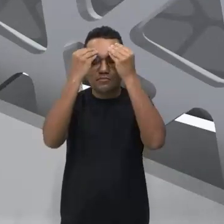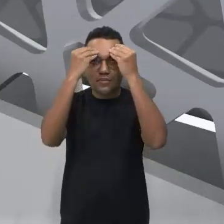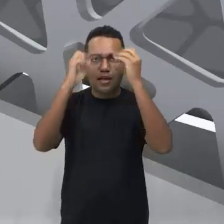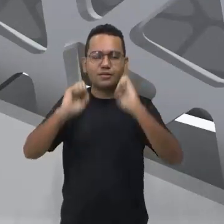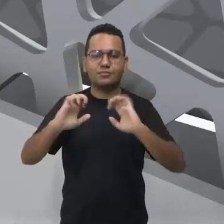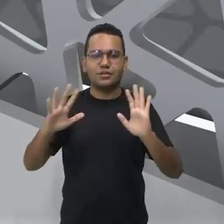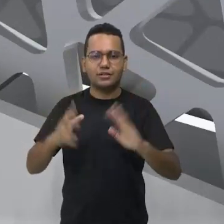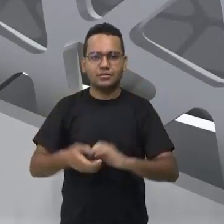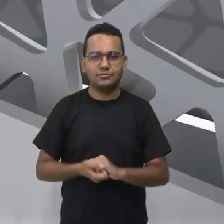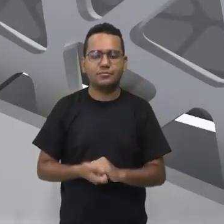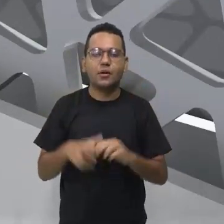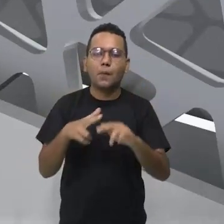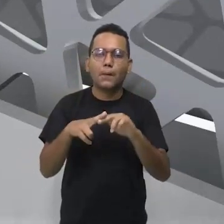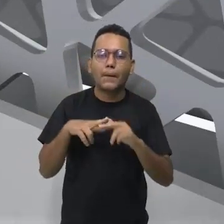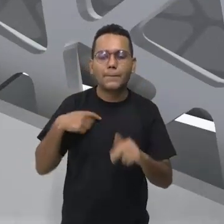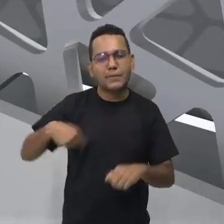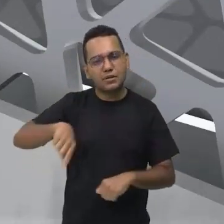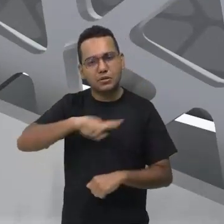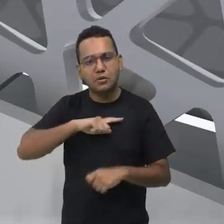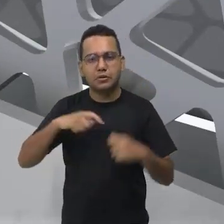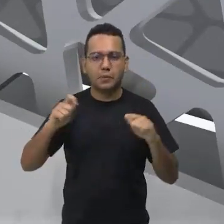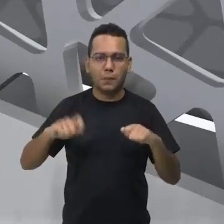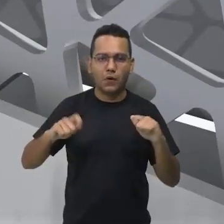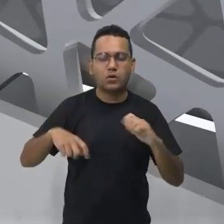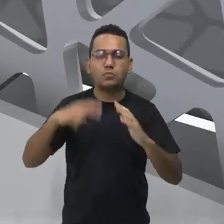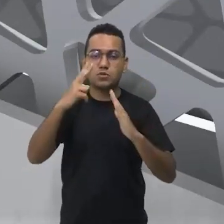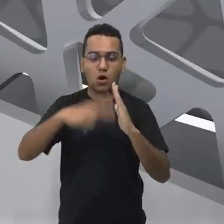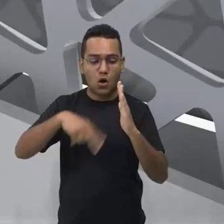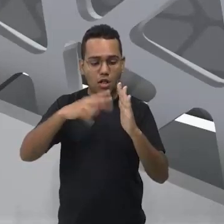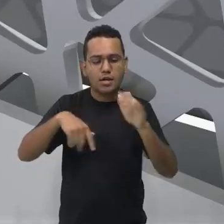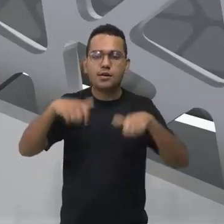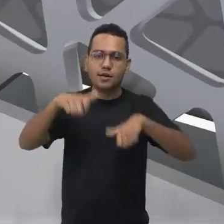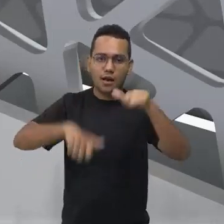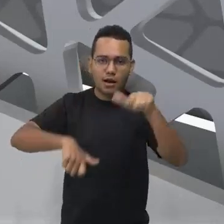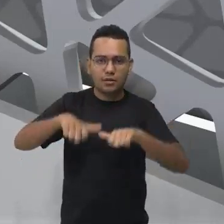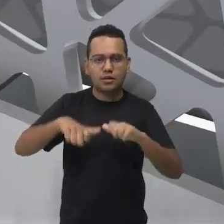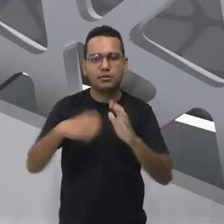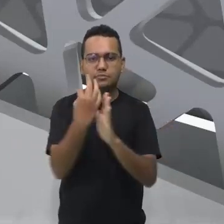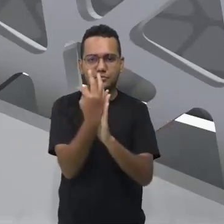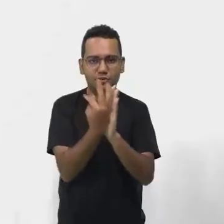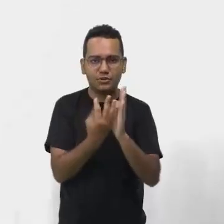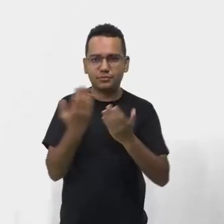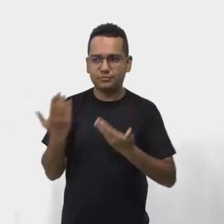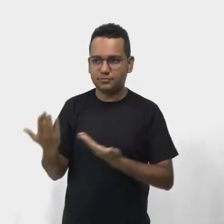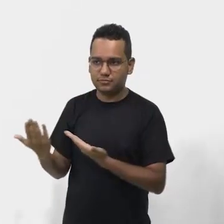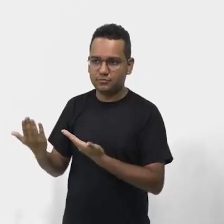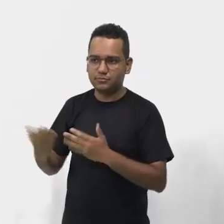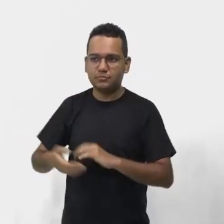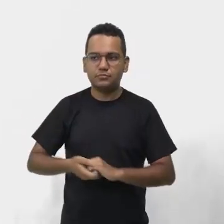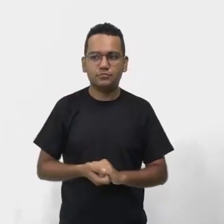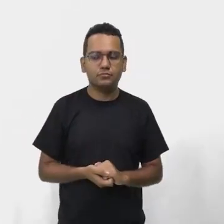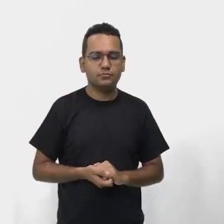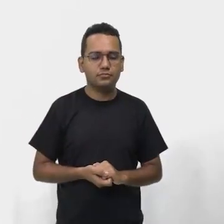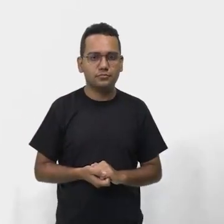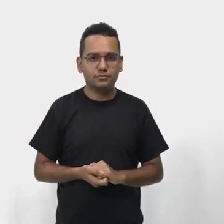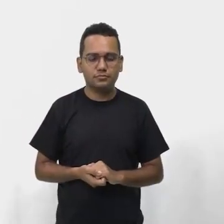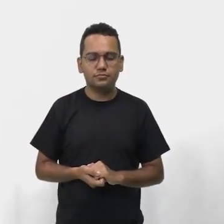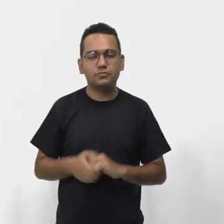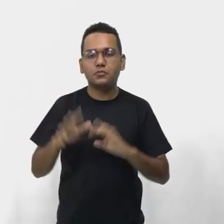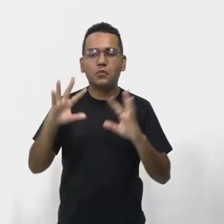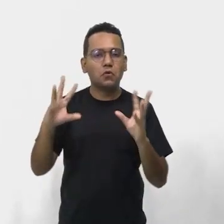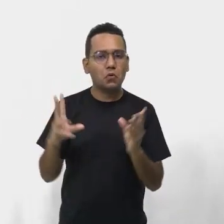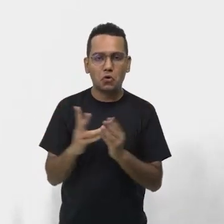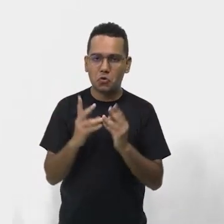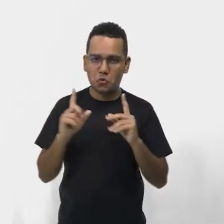possa compreender bem o resumo, claro que a gente vai ler e analisar colocando aí para vocês. O nosso resumo de